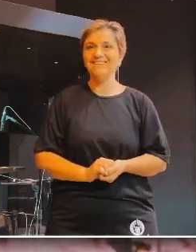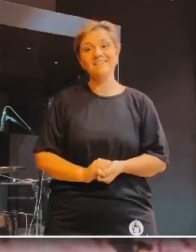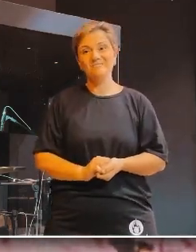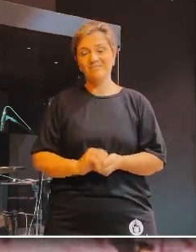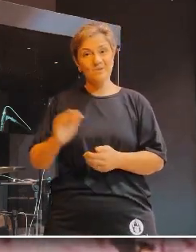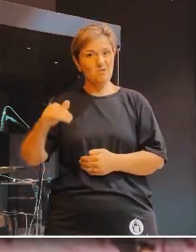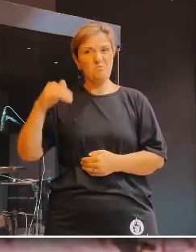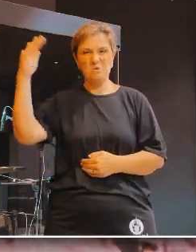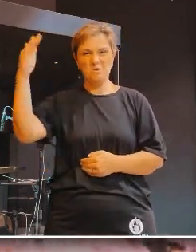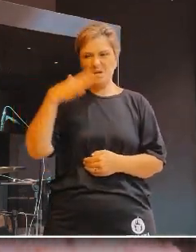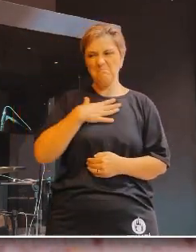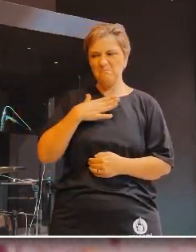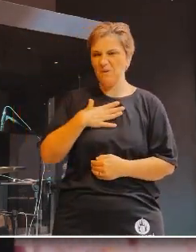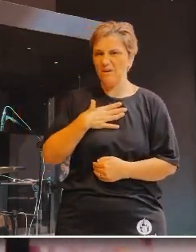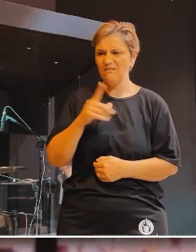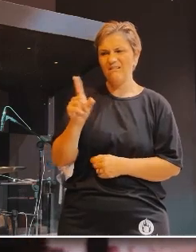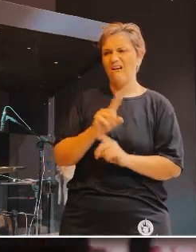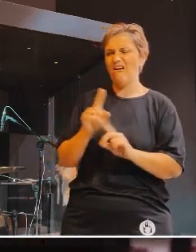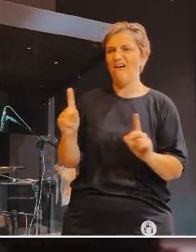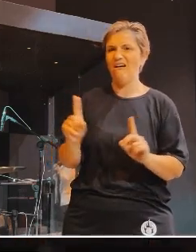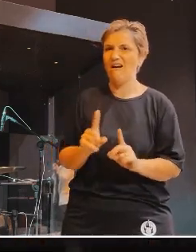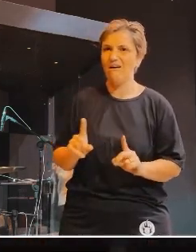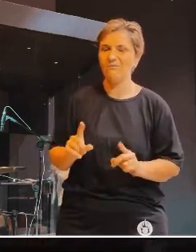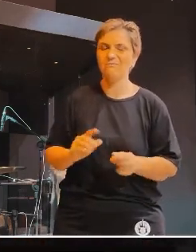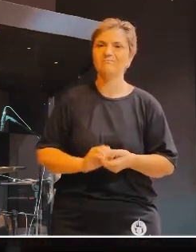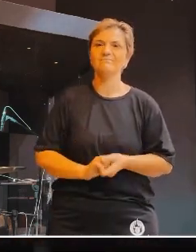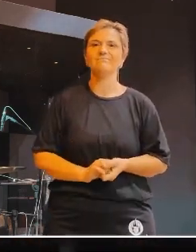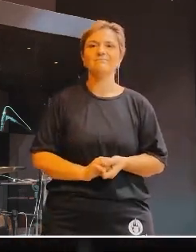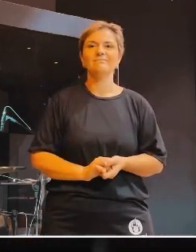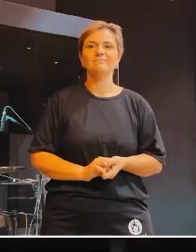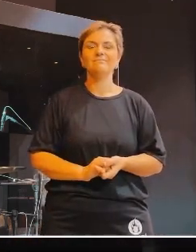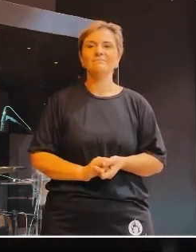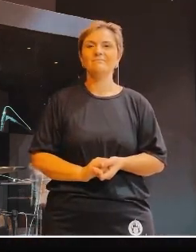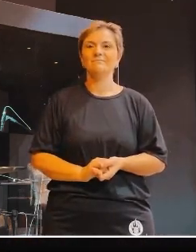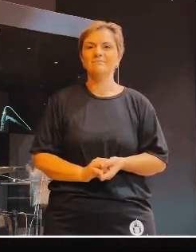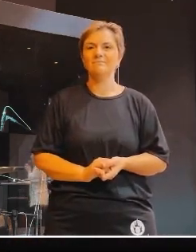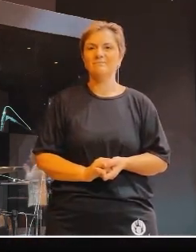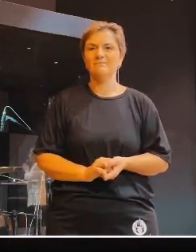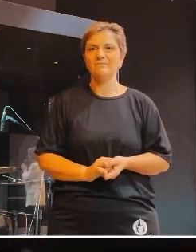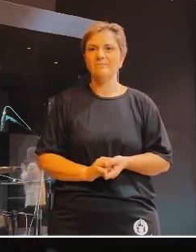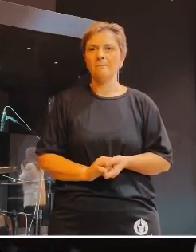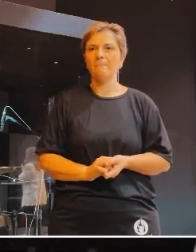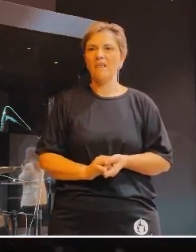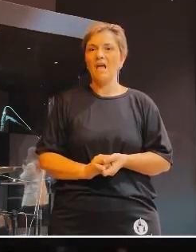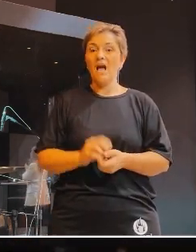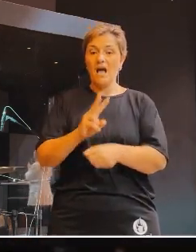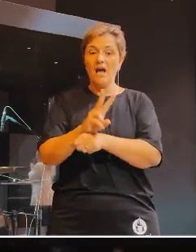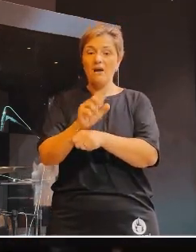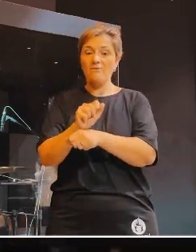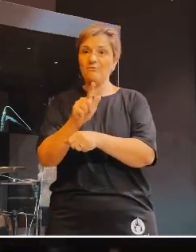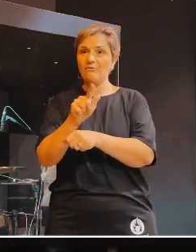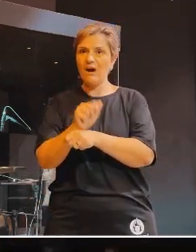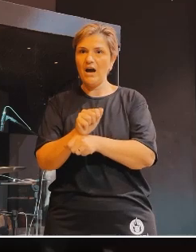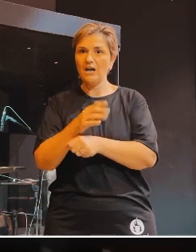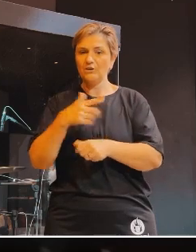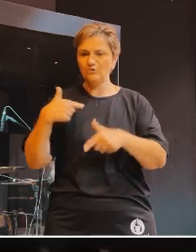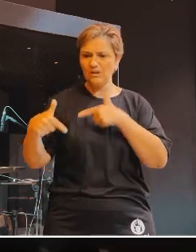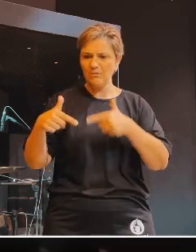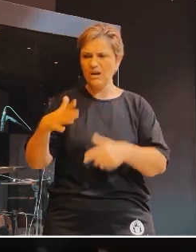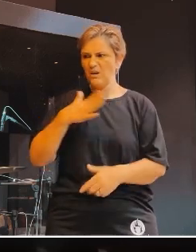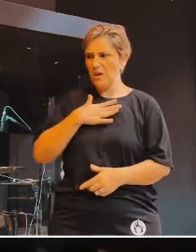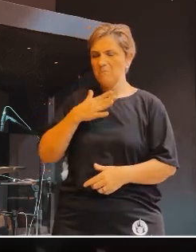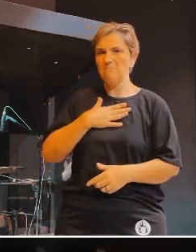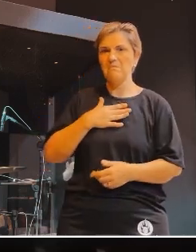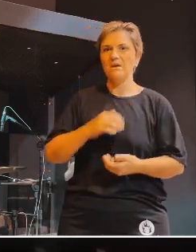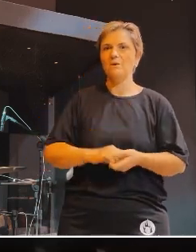Superior a mim? Não. A vaga do emprego é meu, custe o que custar.